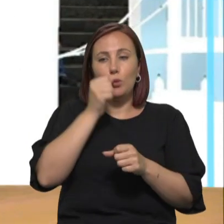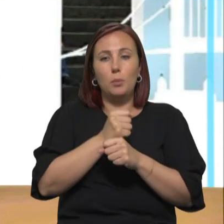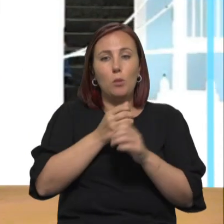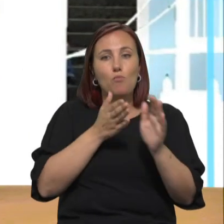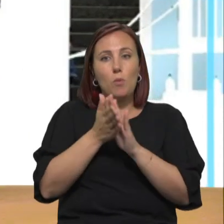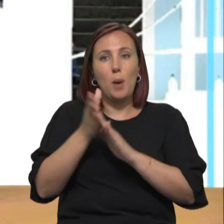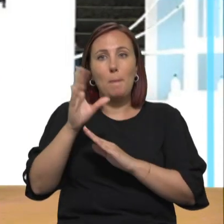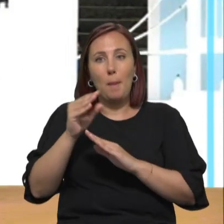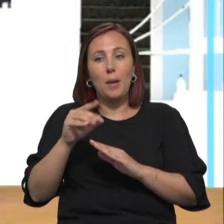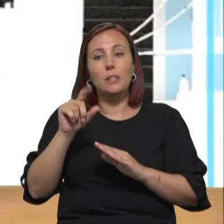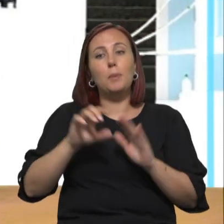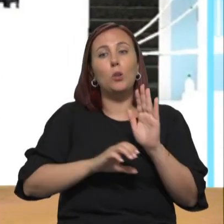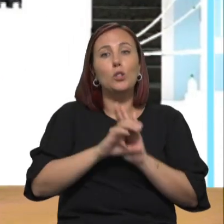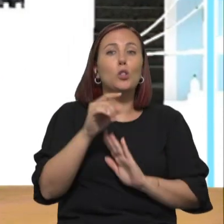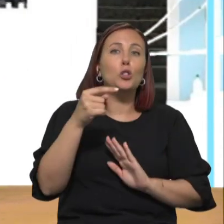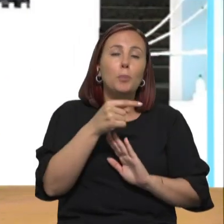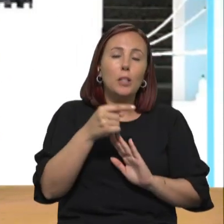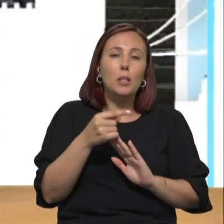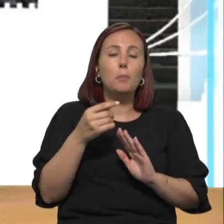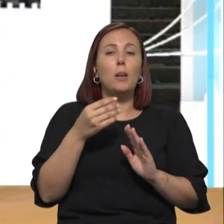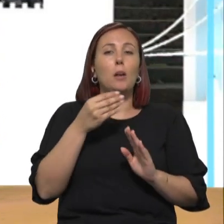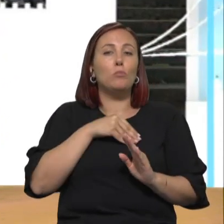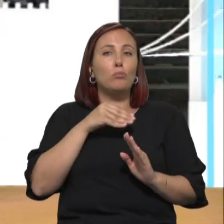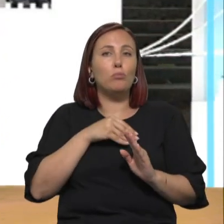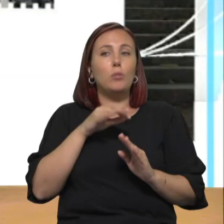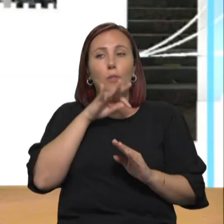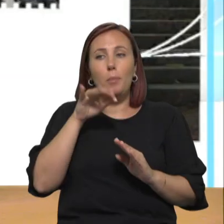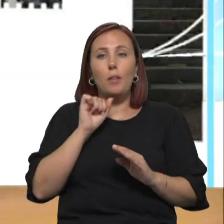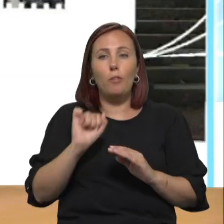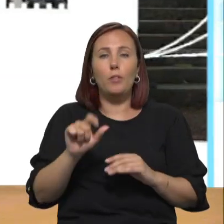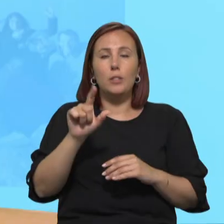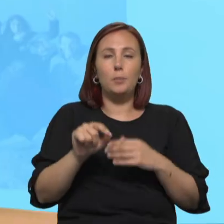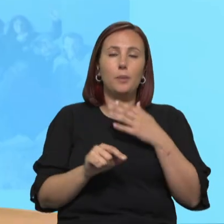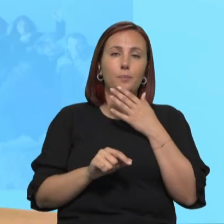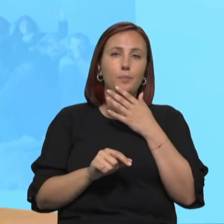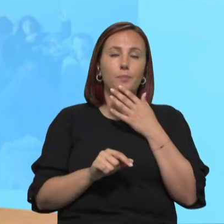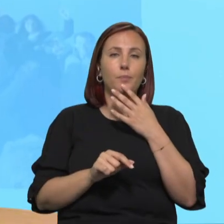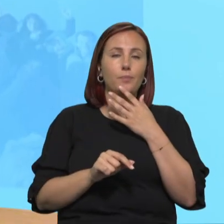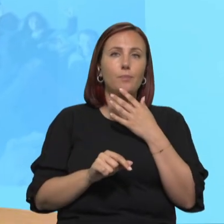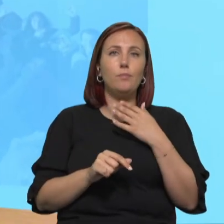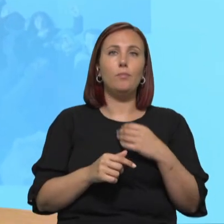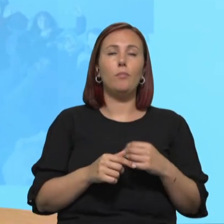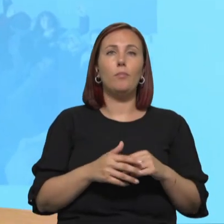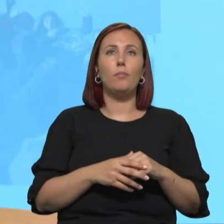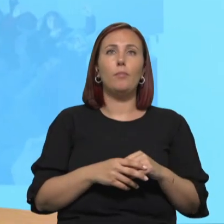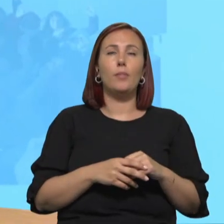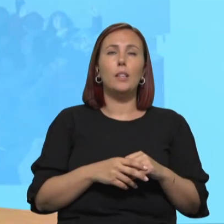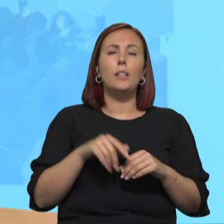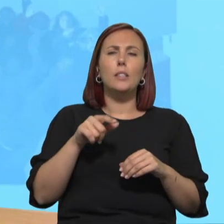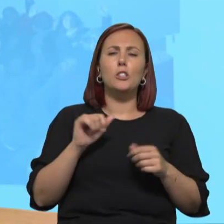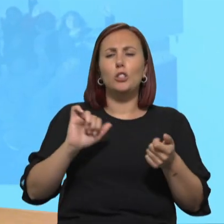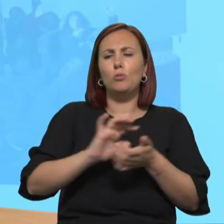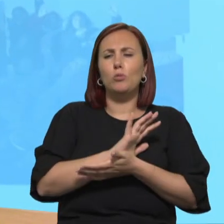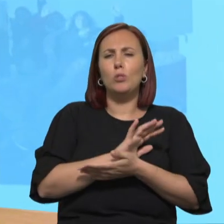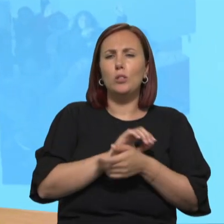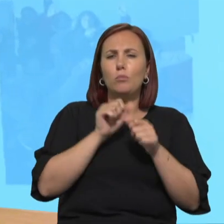de condições mínimas para a sua subsistência e seus familiares. Vão-se fazendo, por vezes, isso vai saindo nas notícias,